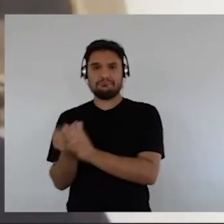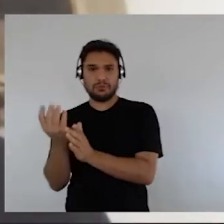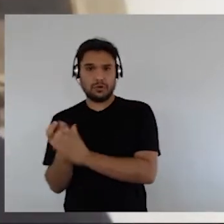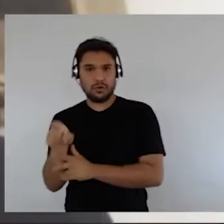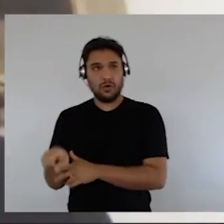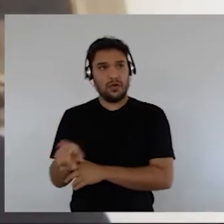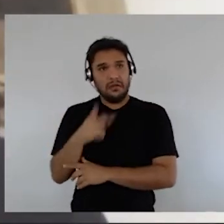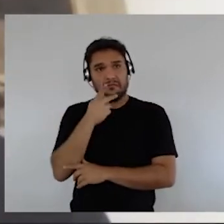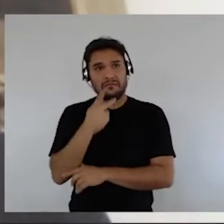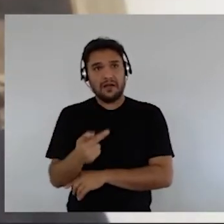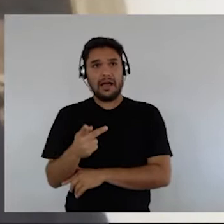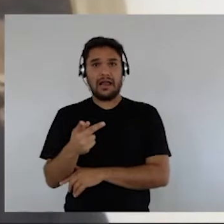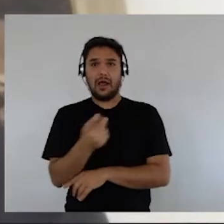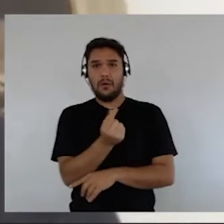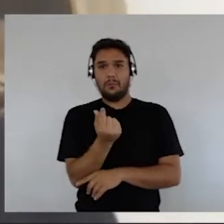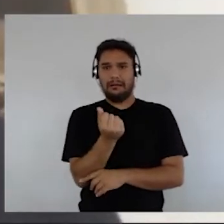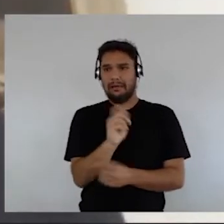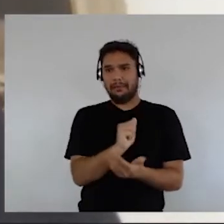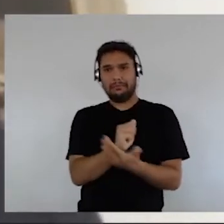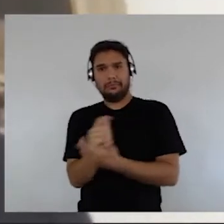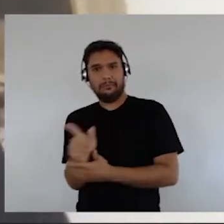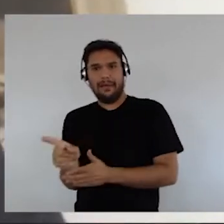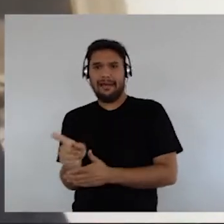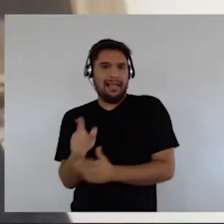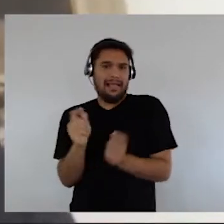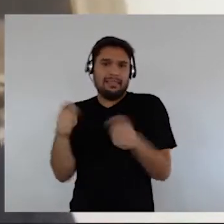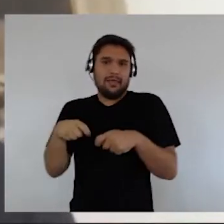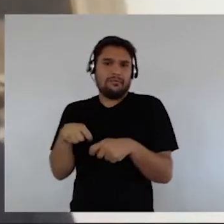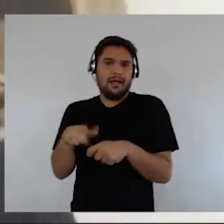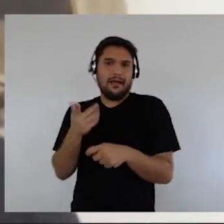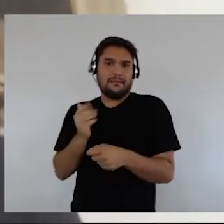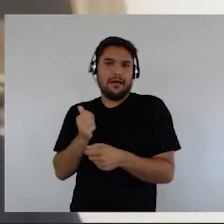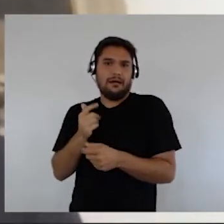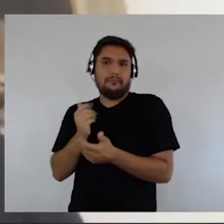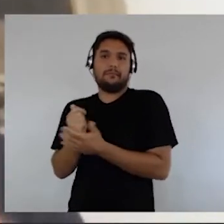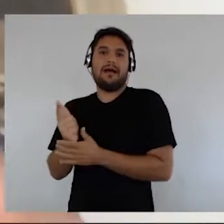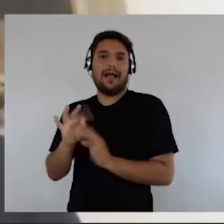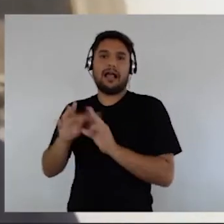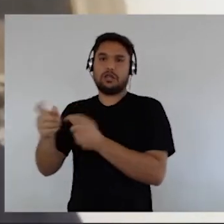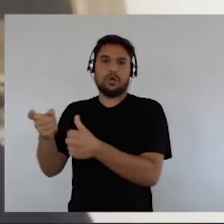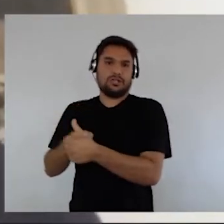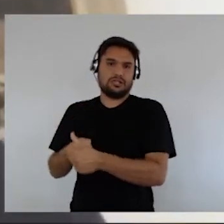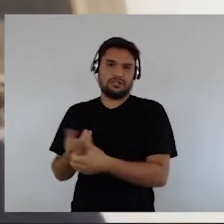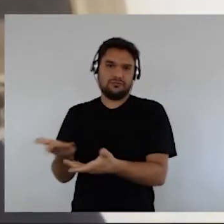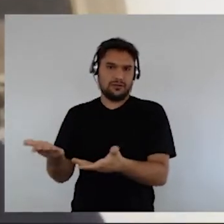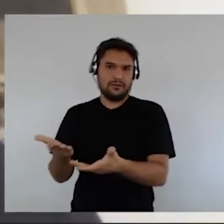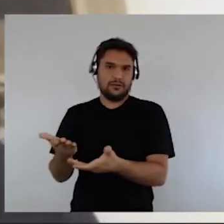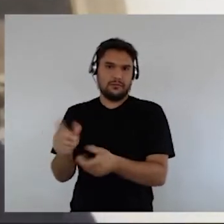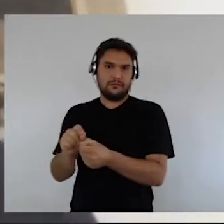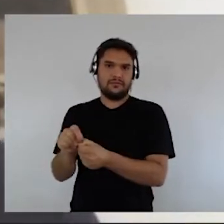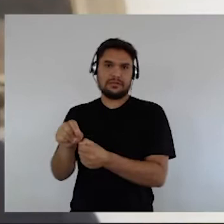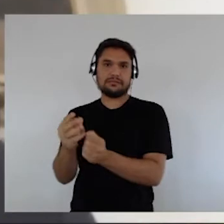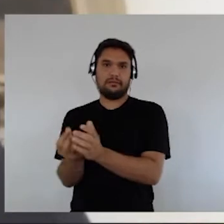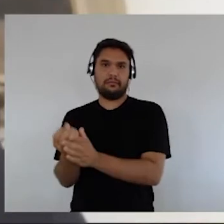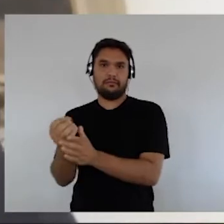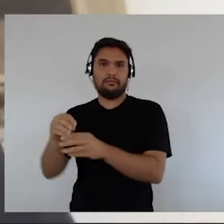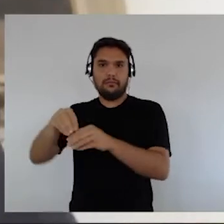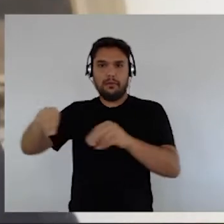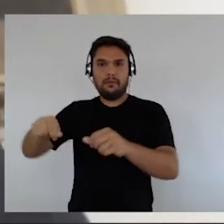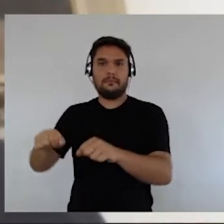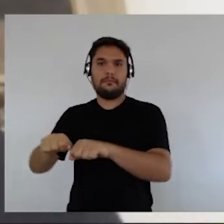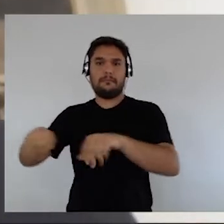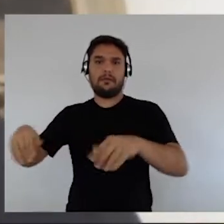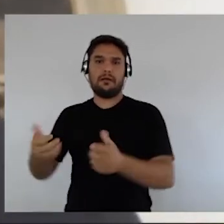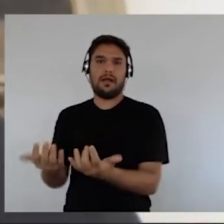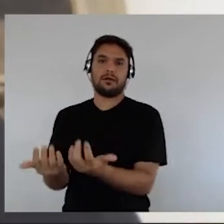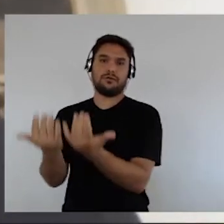remunerações atualmente praticadas não cobrem os custos de produção. A Federação dos Trabalhadores da Agricultura afirma que a postura